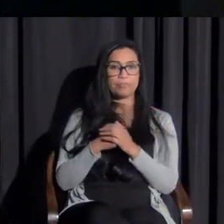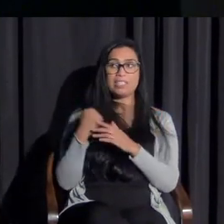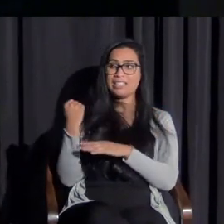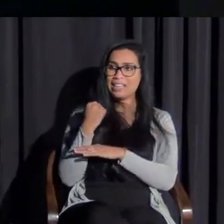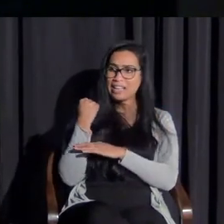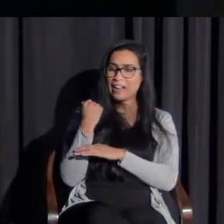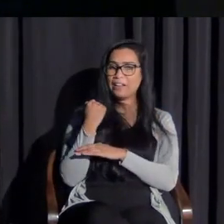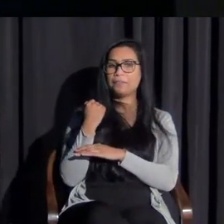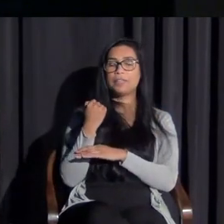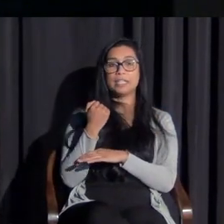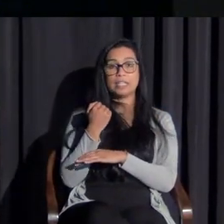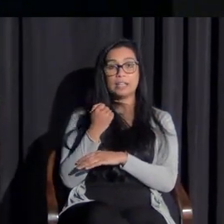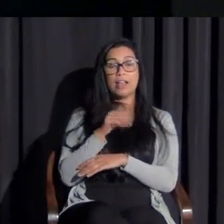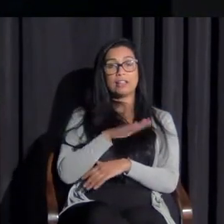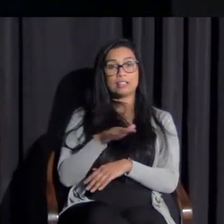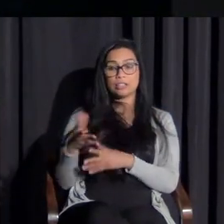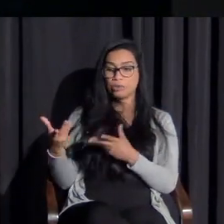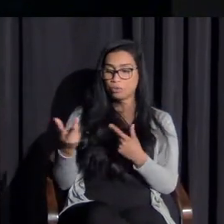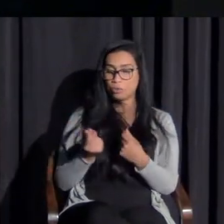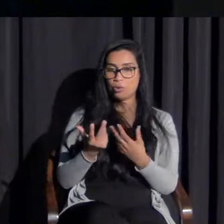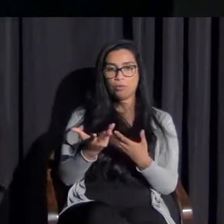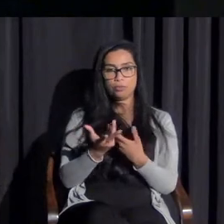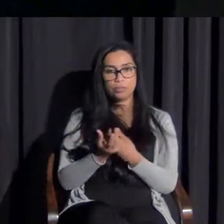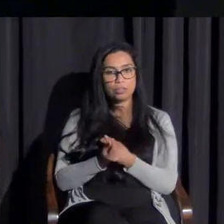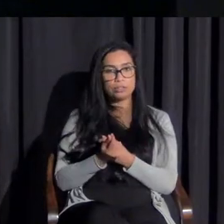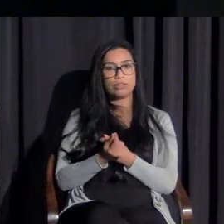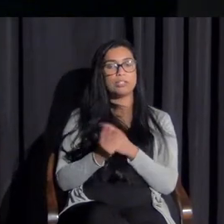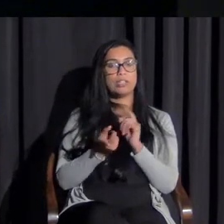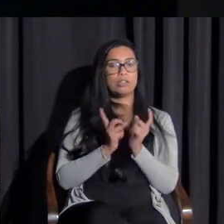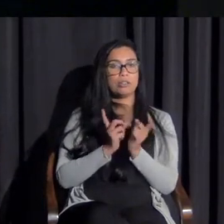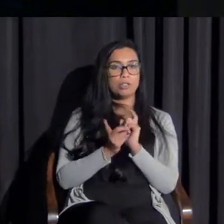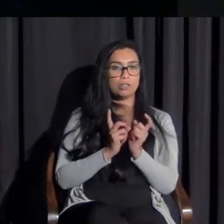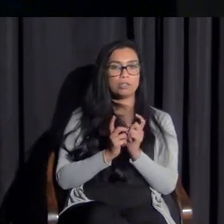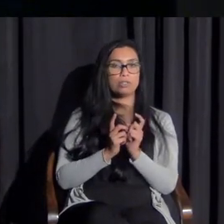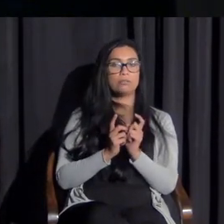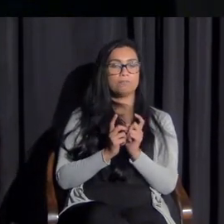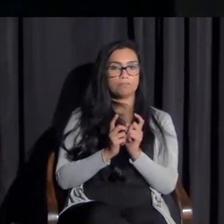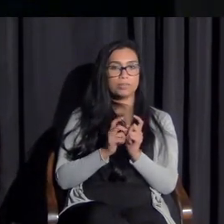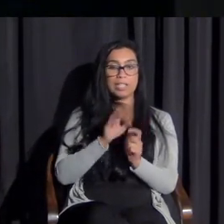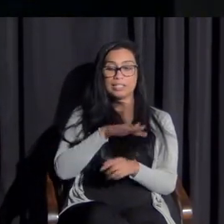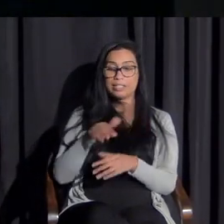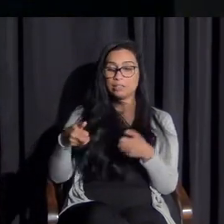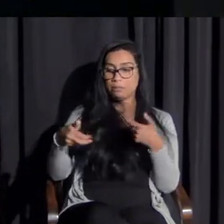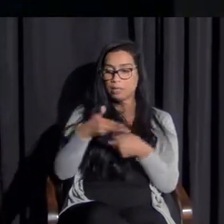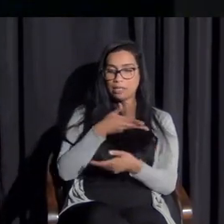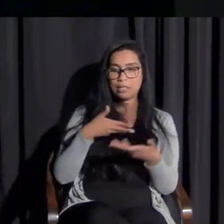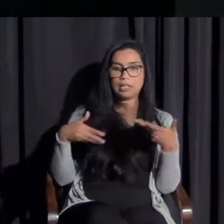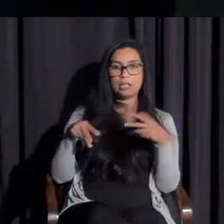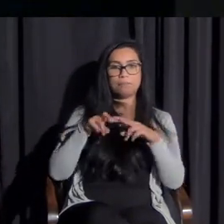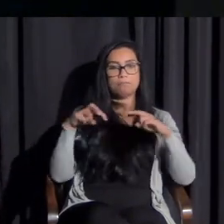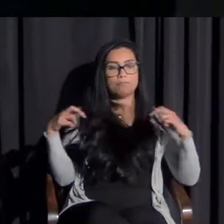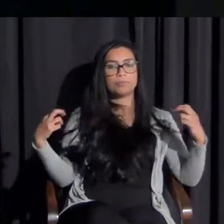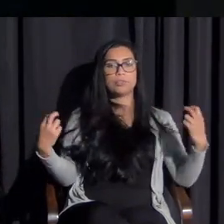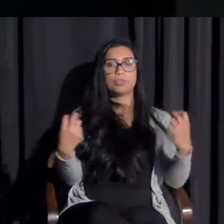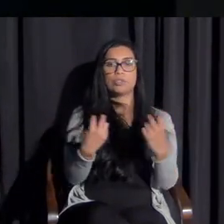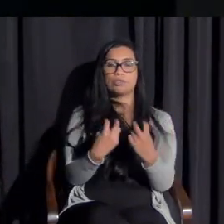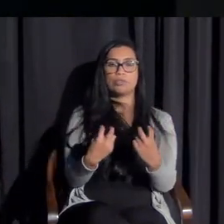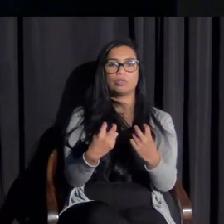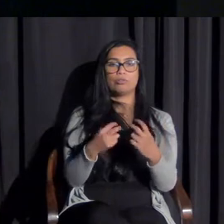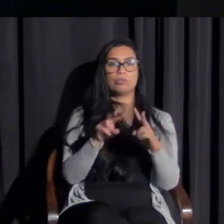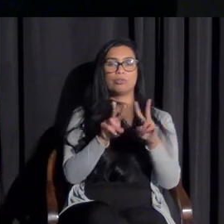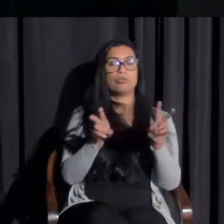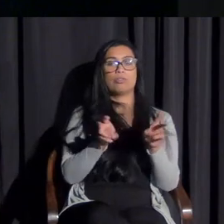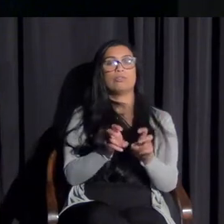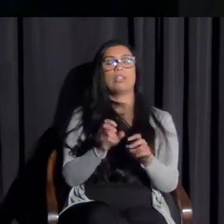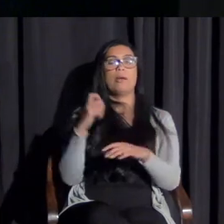greve, as crianças participaram da roda de conversa sobre a greve. Todo mundo participou da roda de conversa sobre a greve. Né? Por